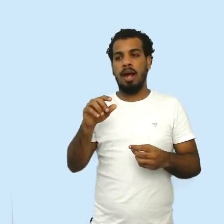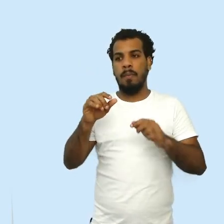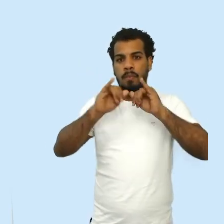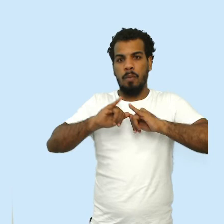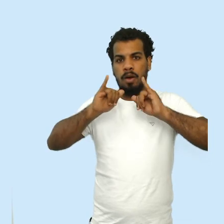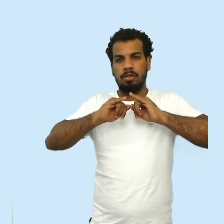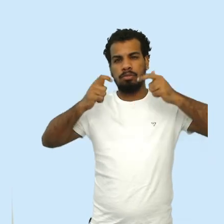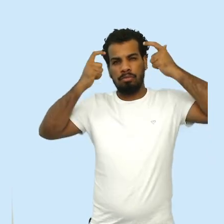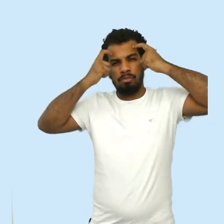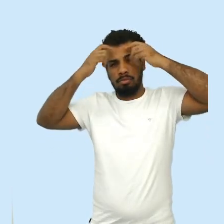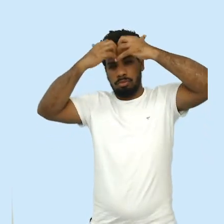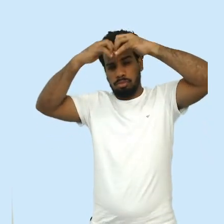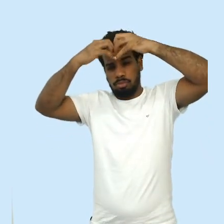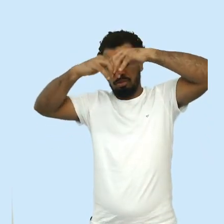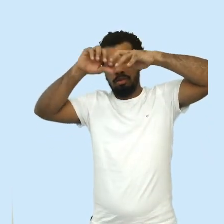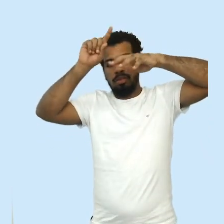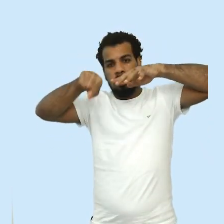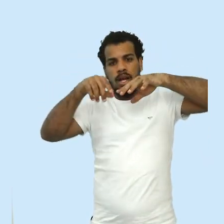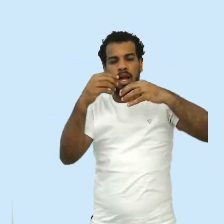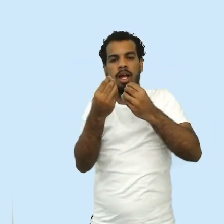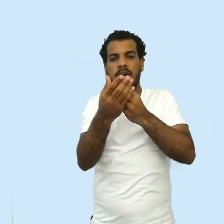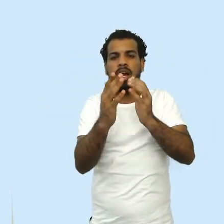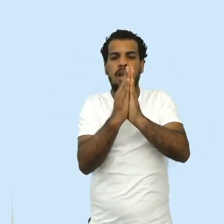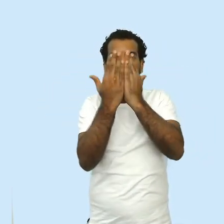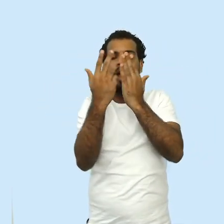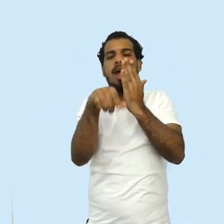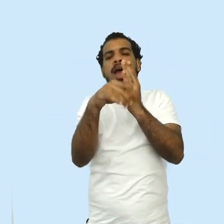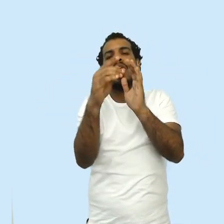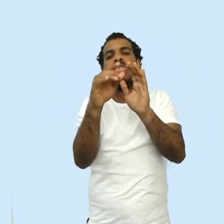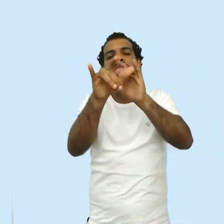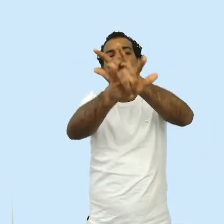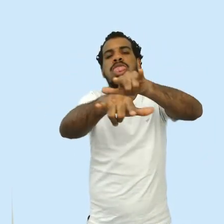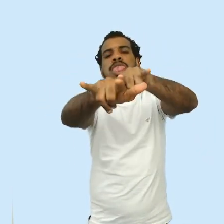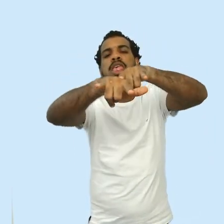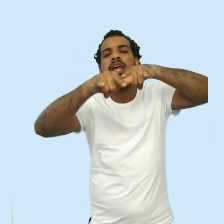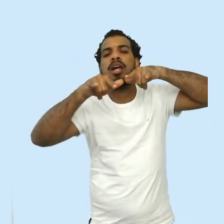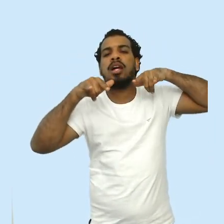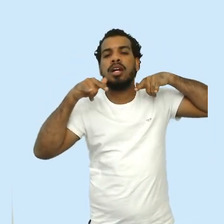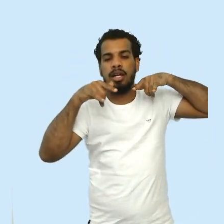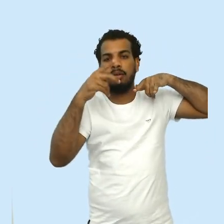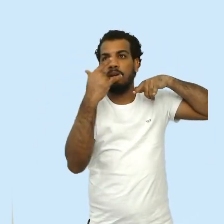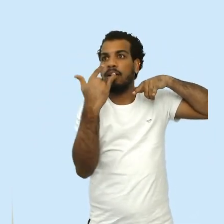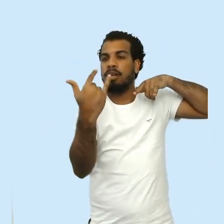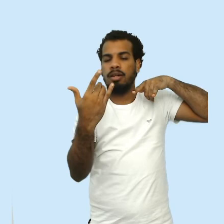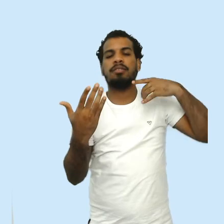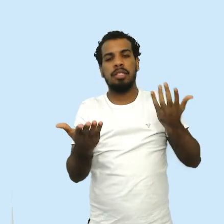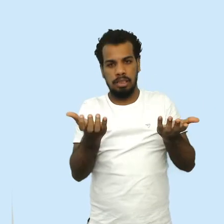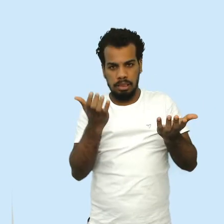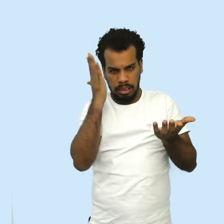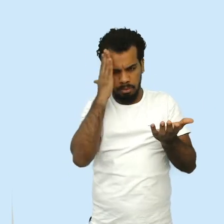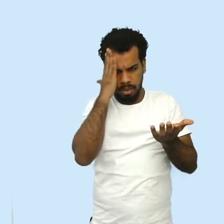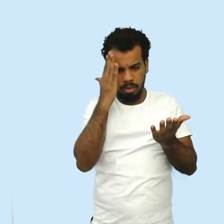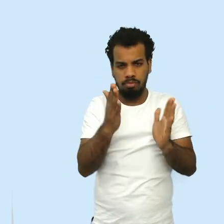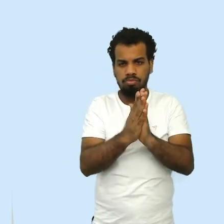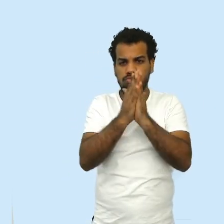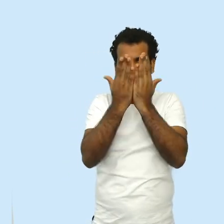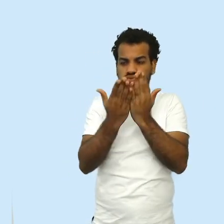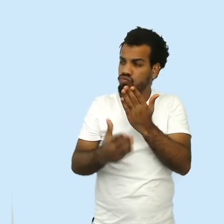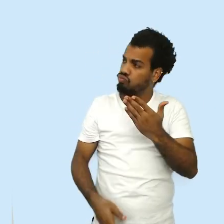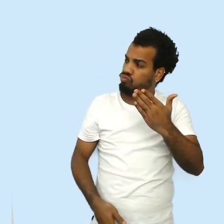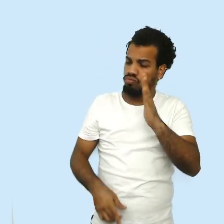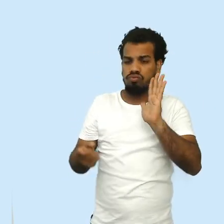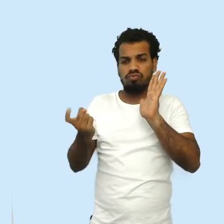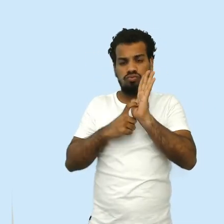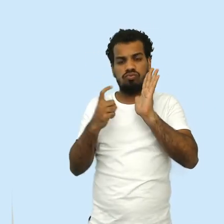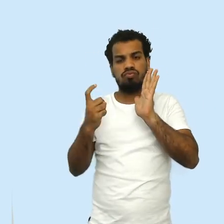e tem o objetivo de seduzir o consumidor. Então, se você quiser saber mais sobre isso, tem o Lindstrom lá para consultar, para ler um